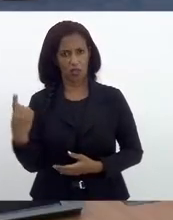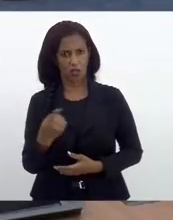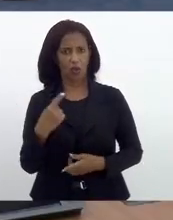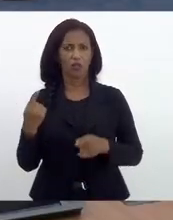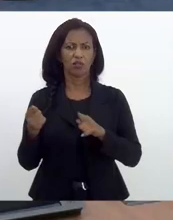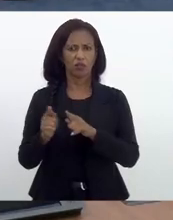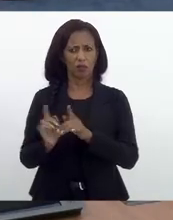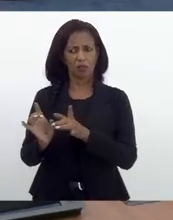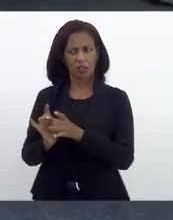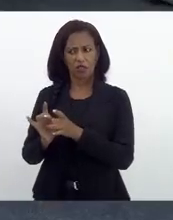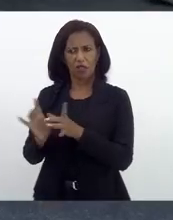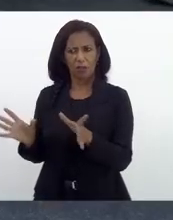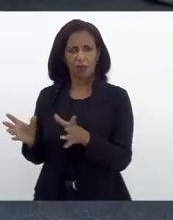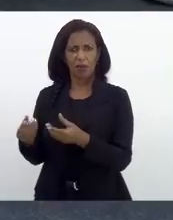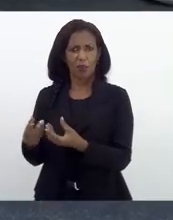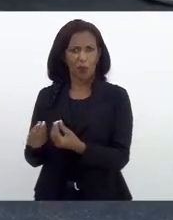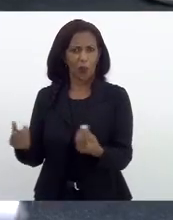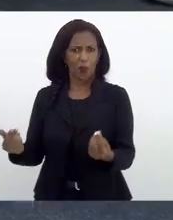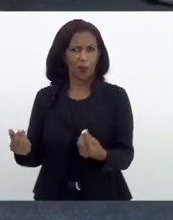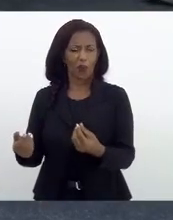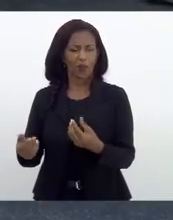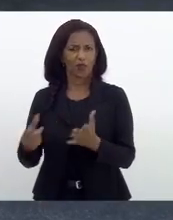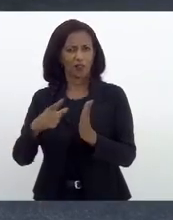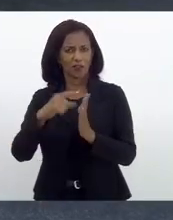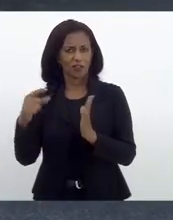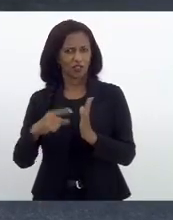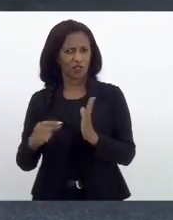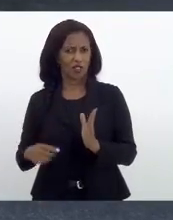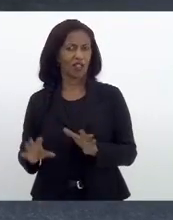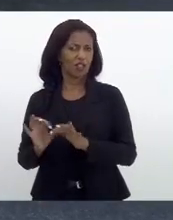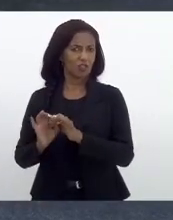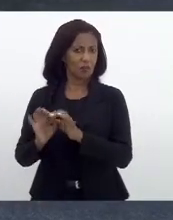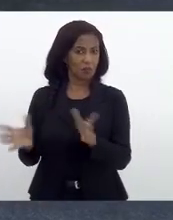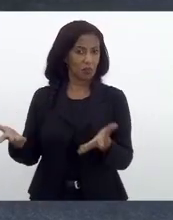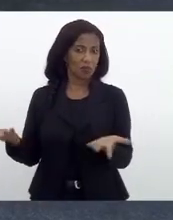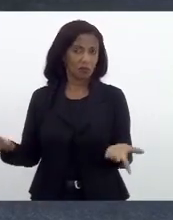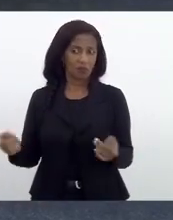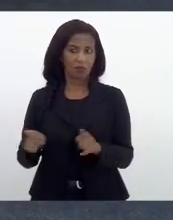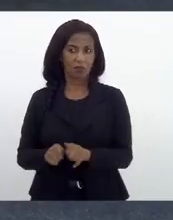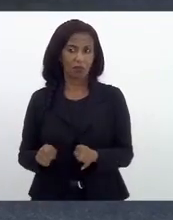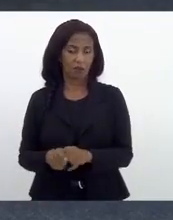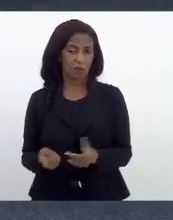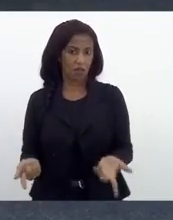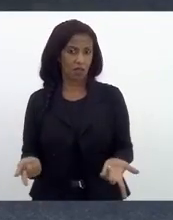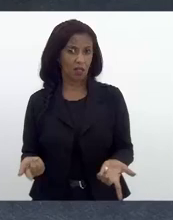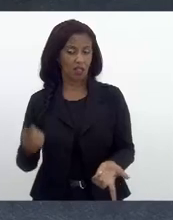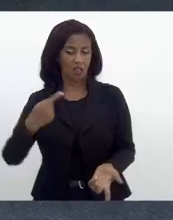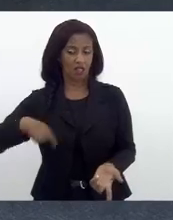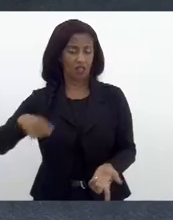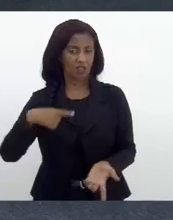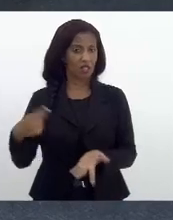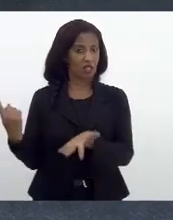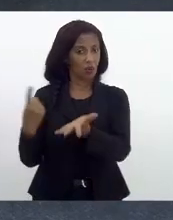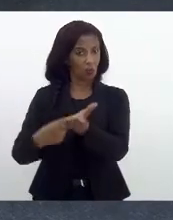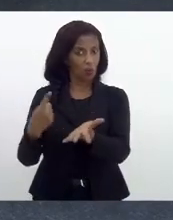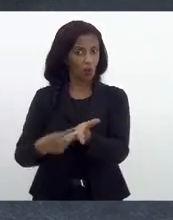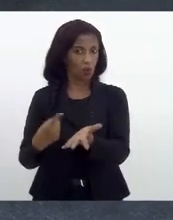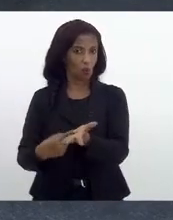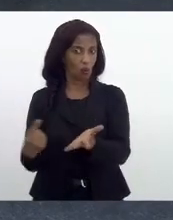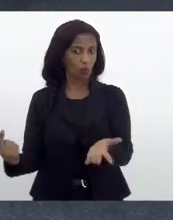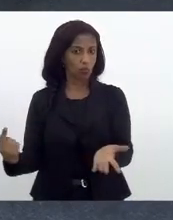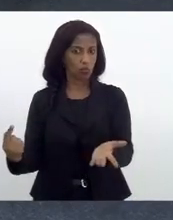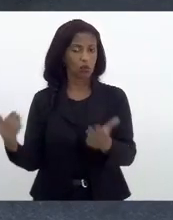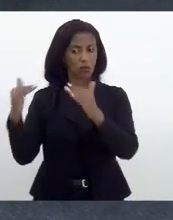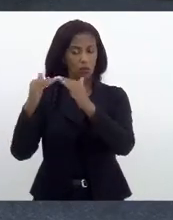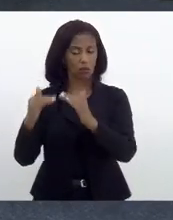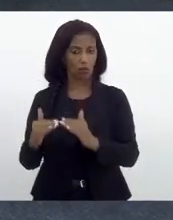mão de muitas muitos dos nossos destaques senhor presidente estamos aqui coadunando num acordo que faça sentido mas